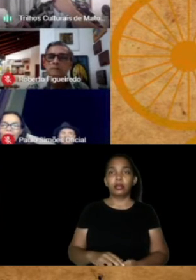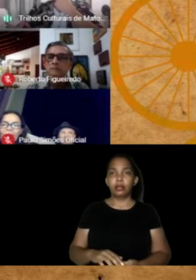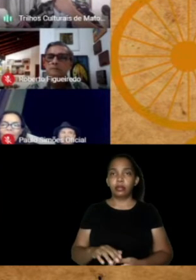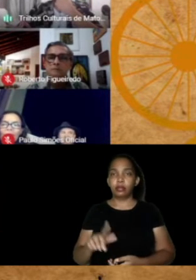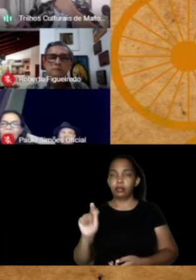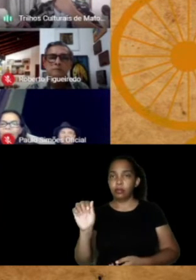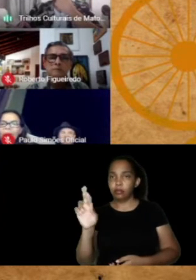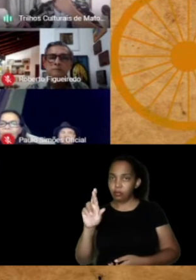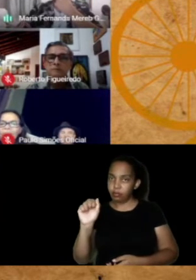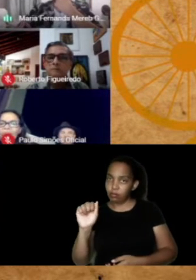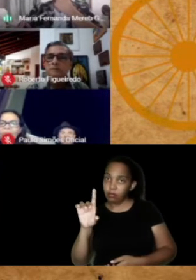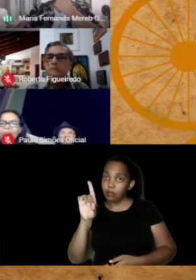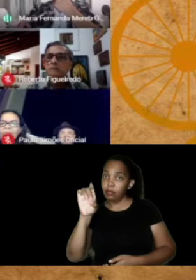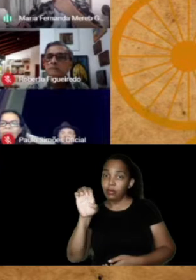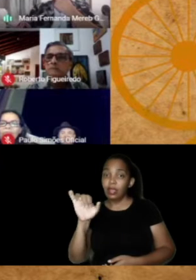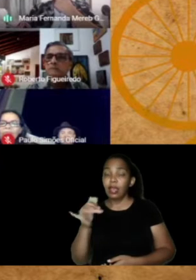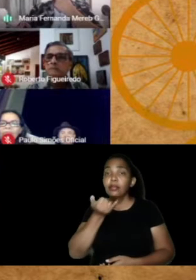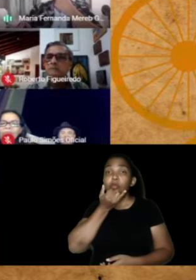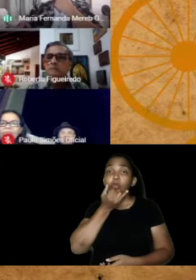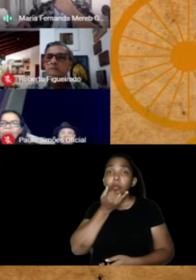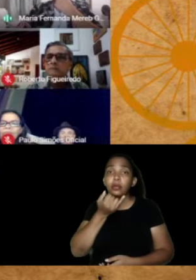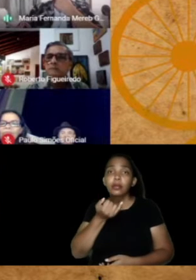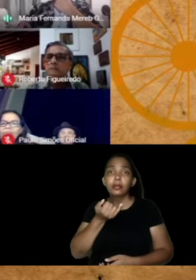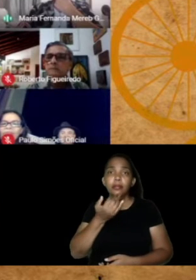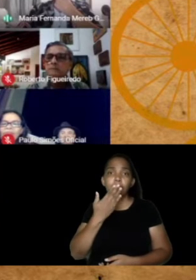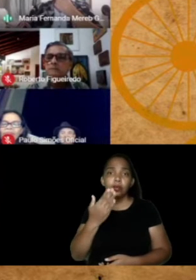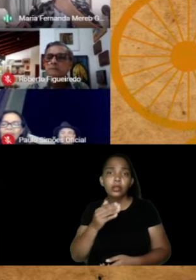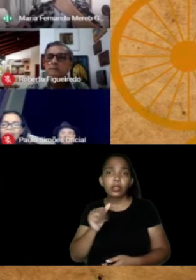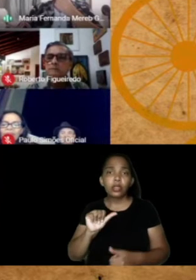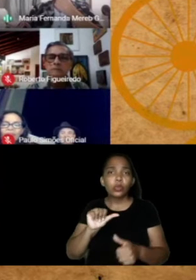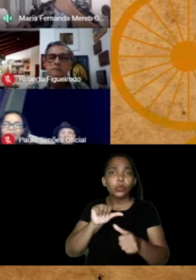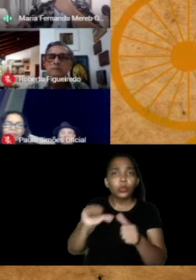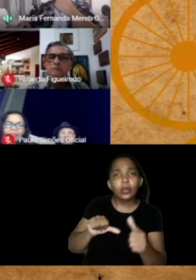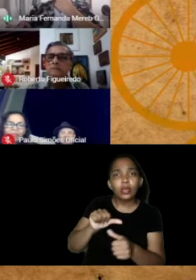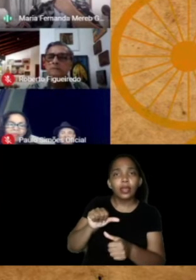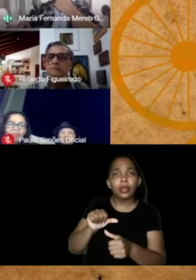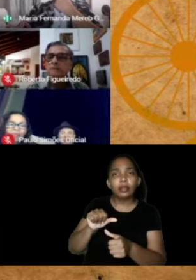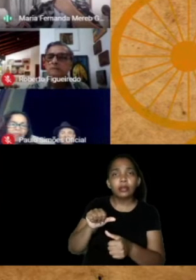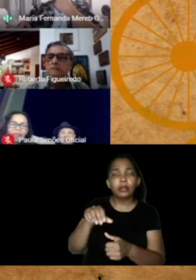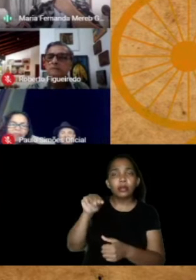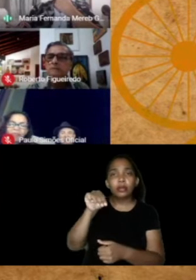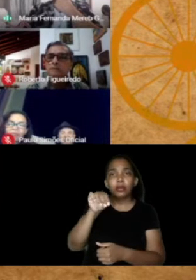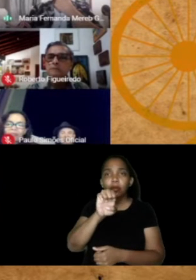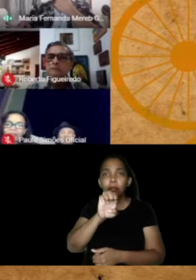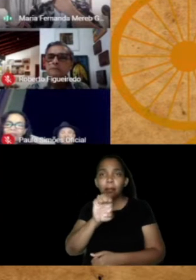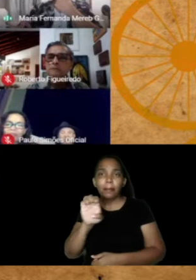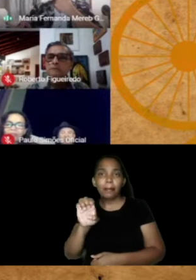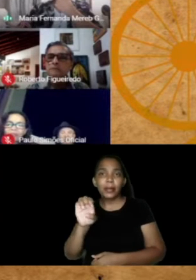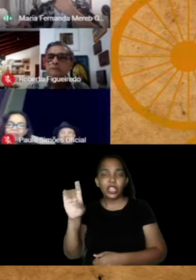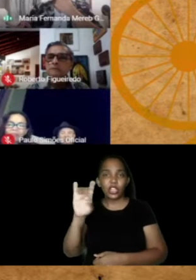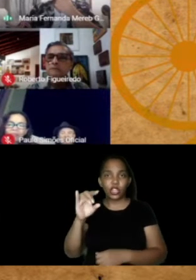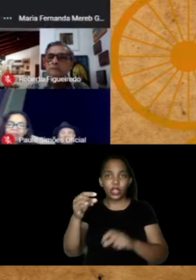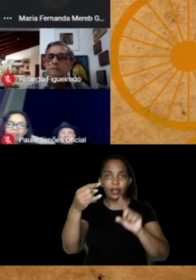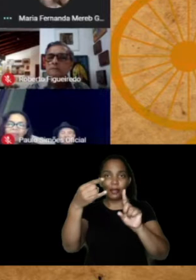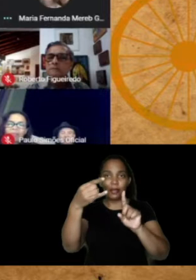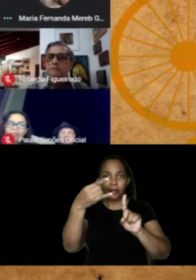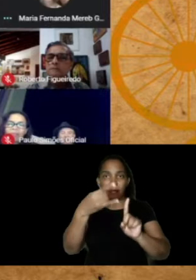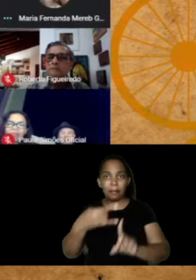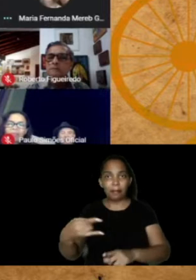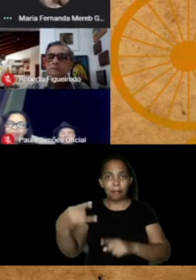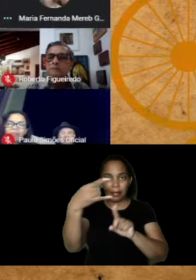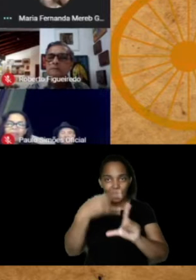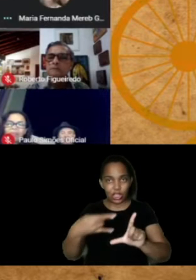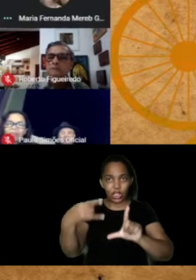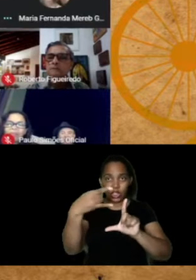desligar o outro Meet, para a senhora deixar em apenas um, que fica voltando. Entendi.